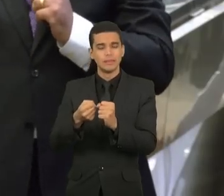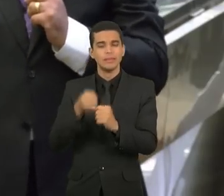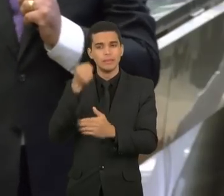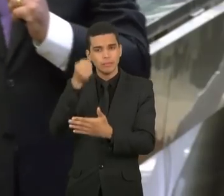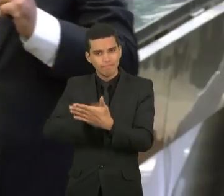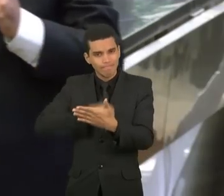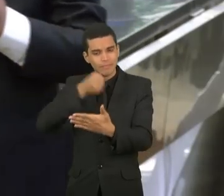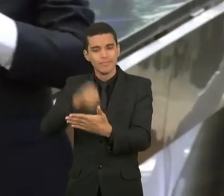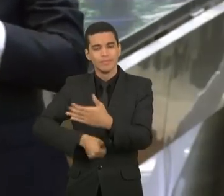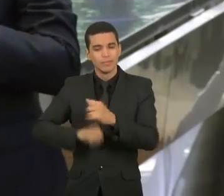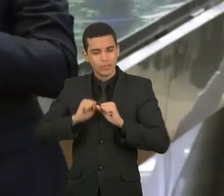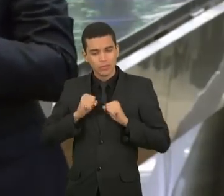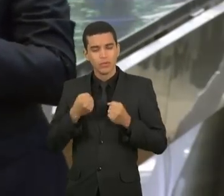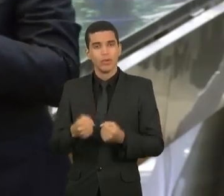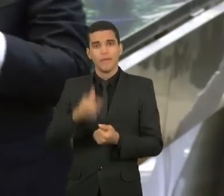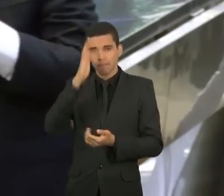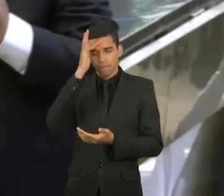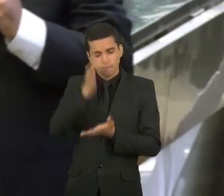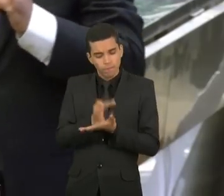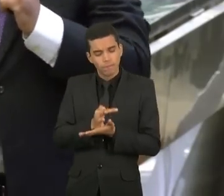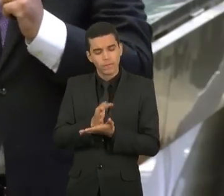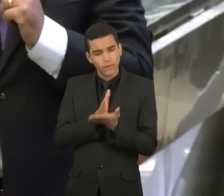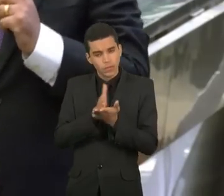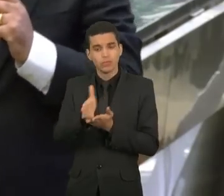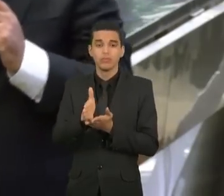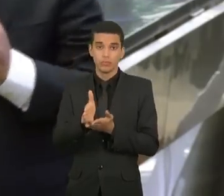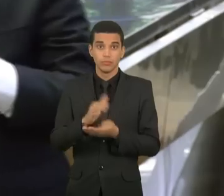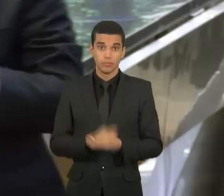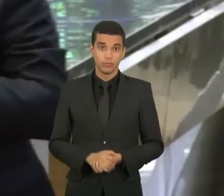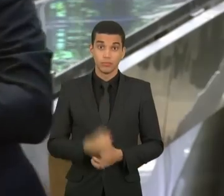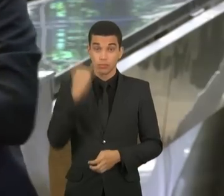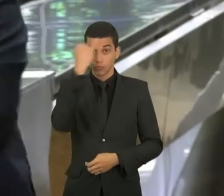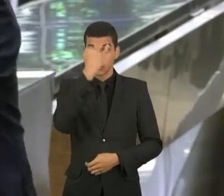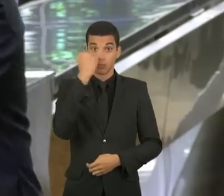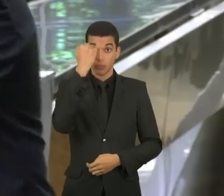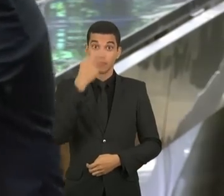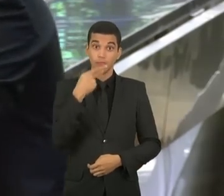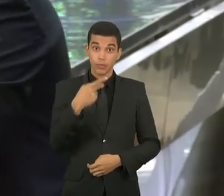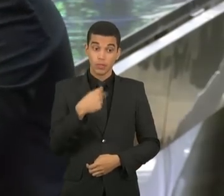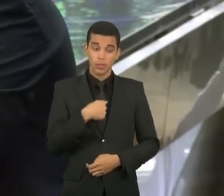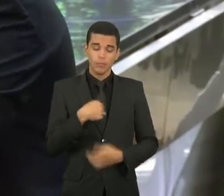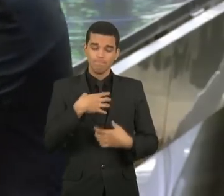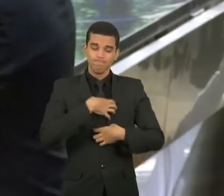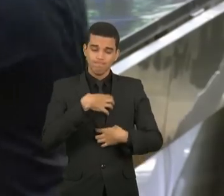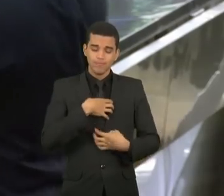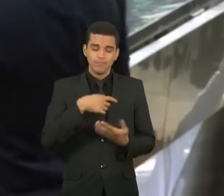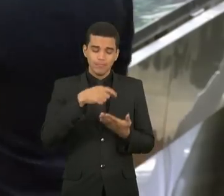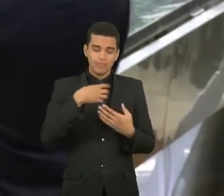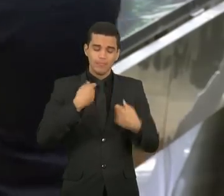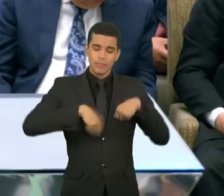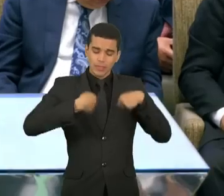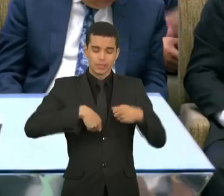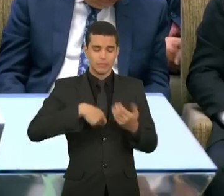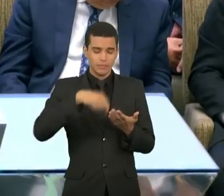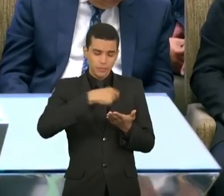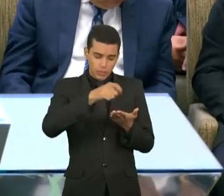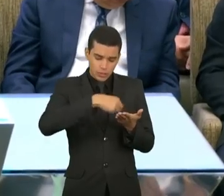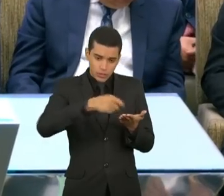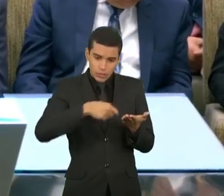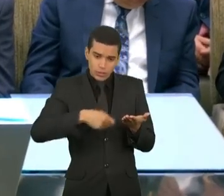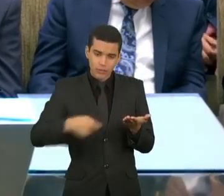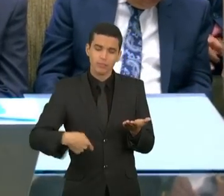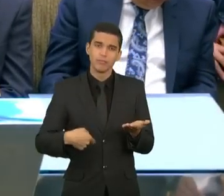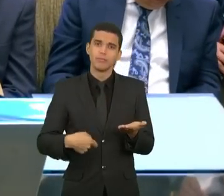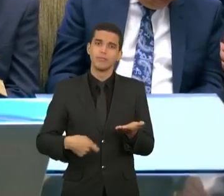fé. Ele diz assim: eu senti a necessidade de escrever para vocês e insistir